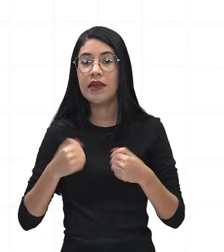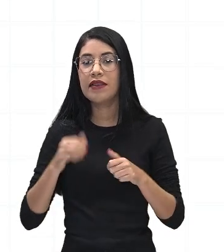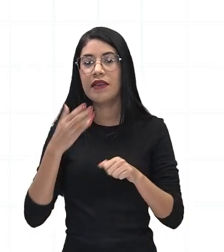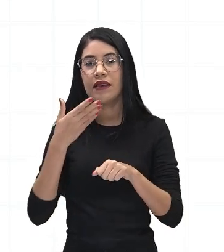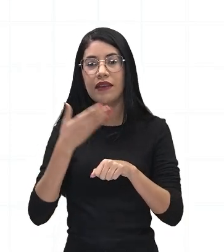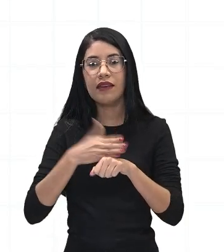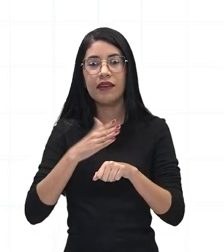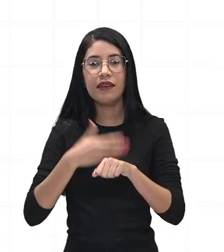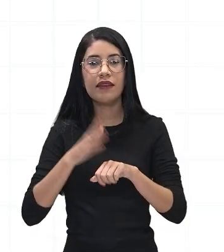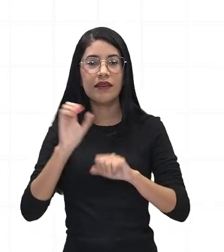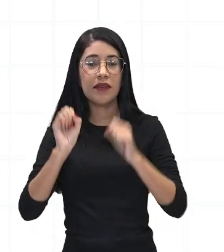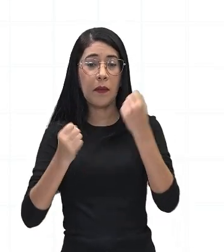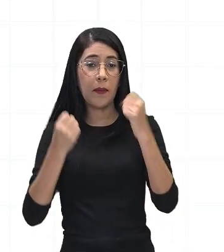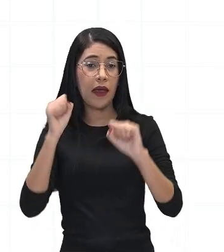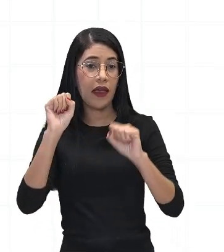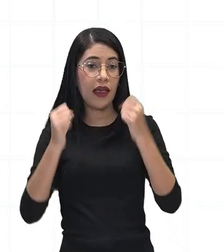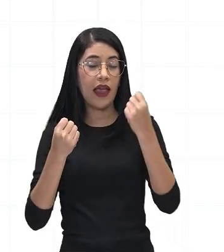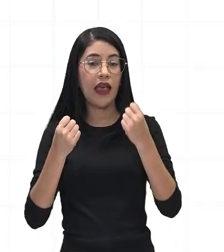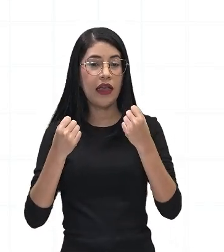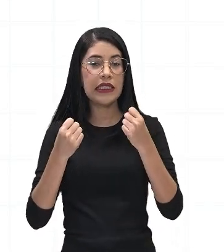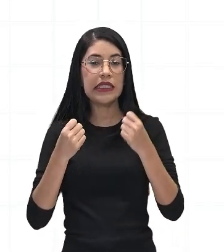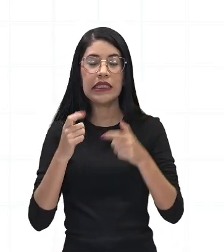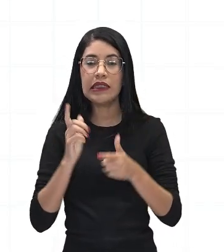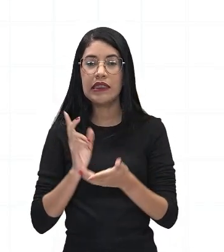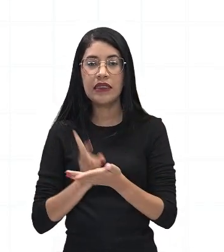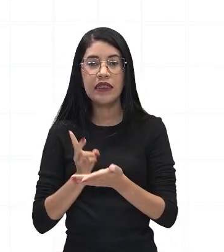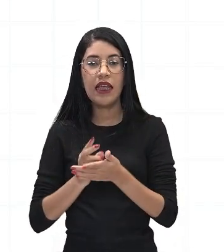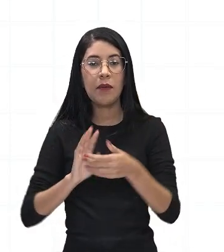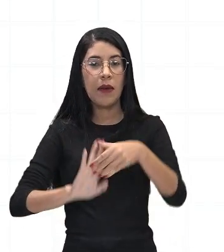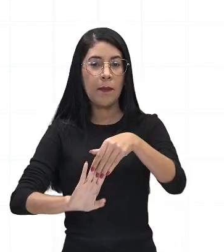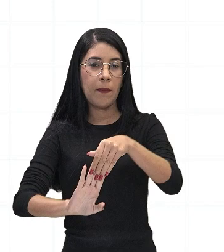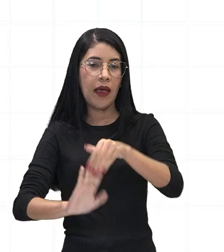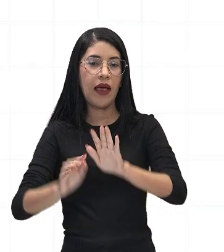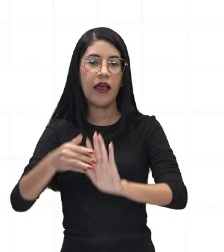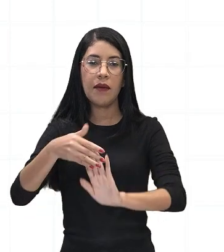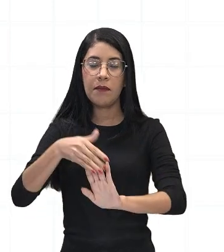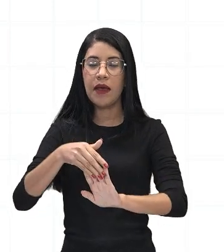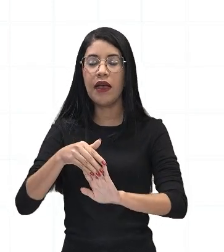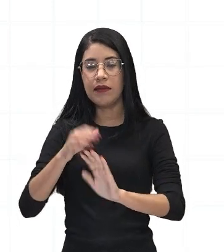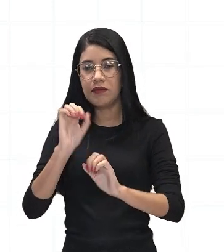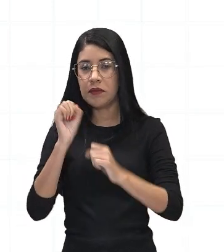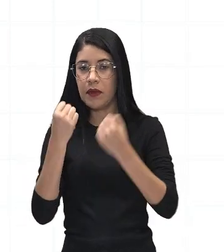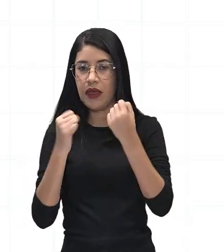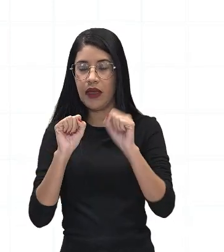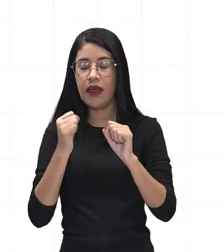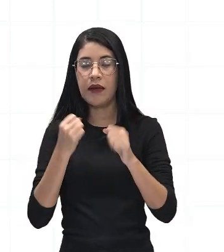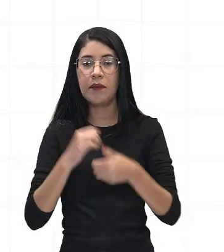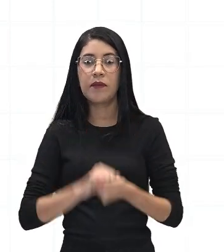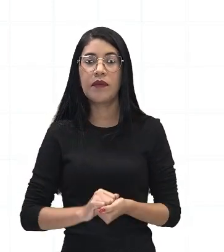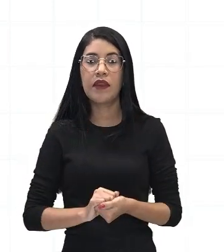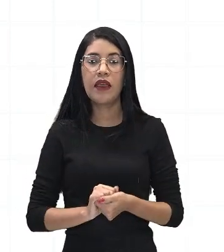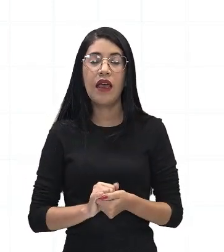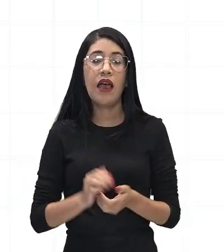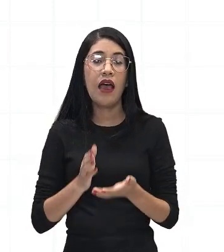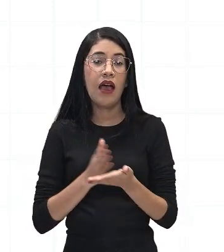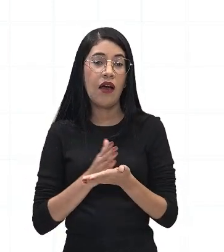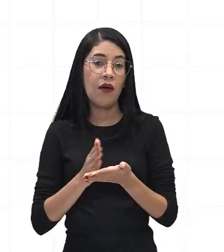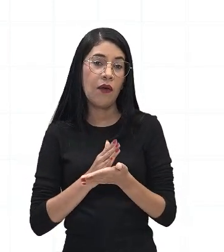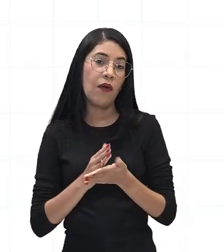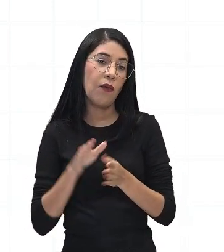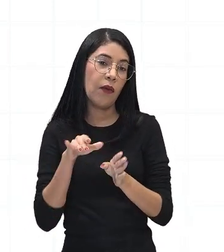atividades físicas e faça exercícios de alongamento e flexibilidade. E para isso nós temos aqui